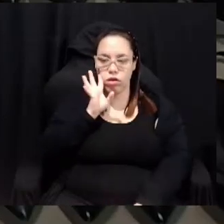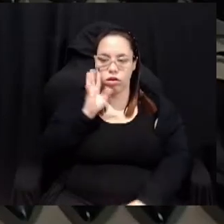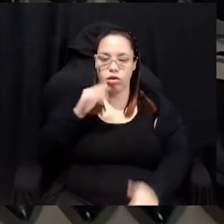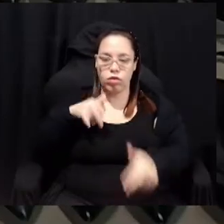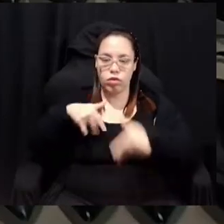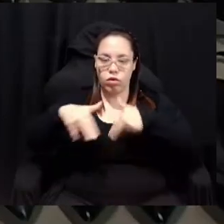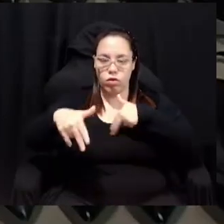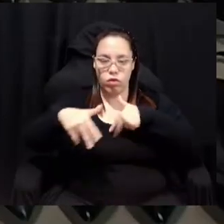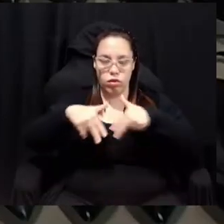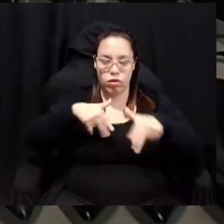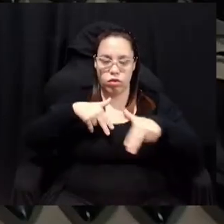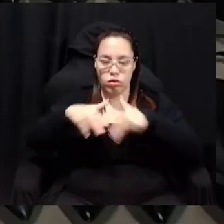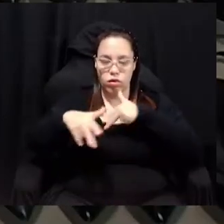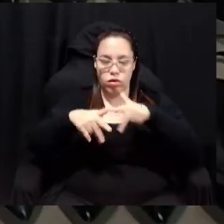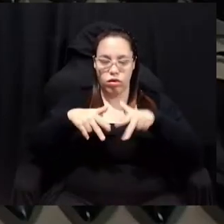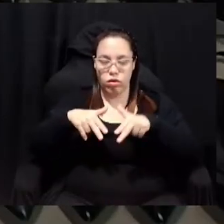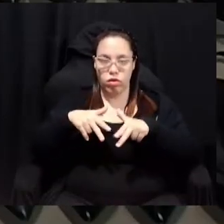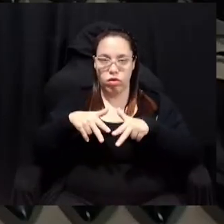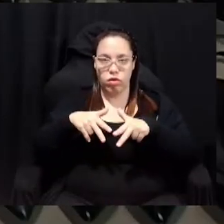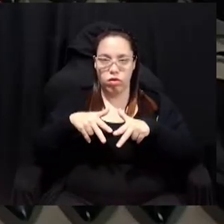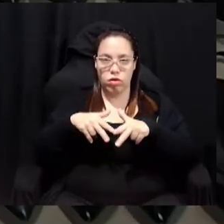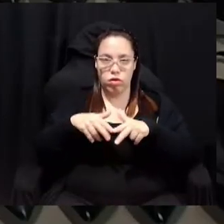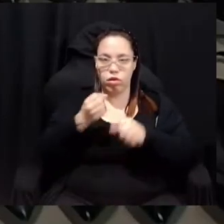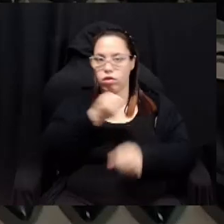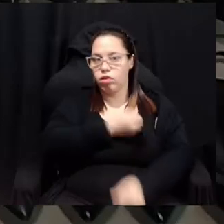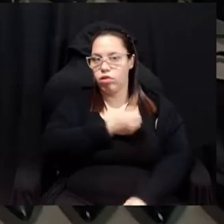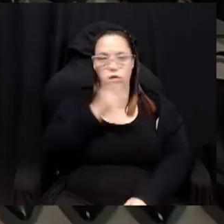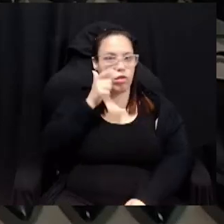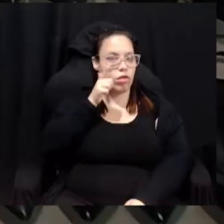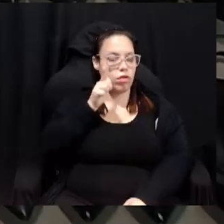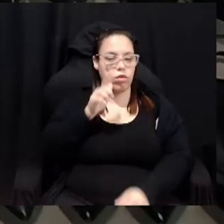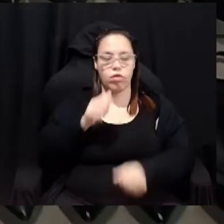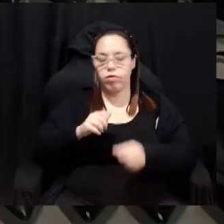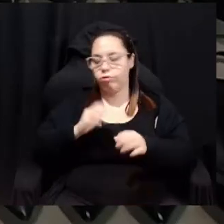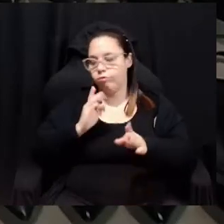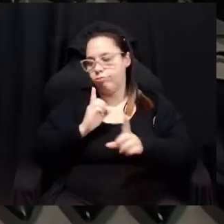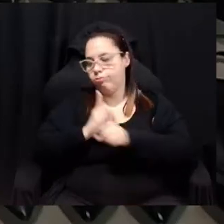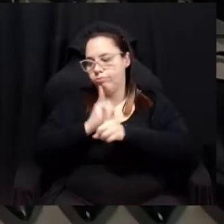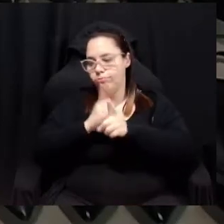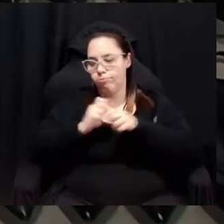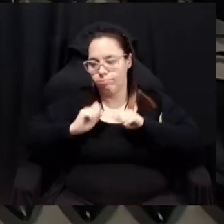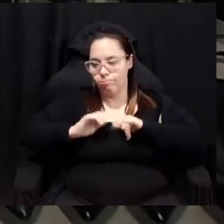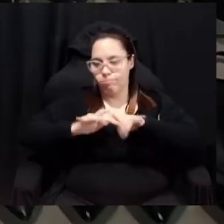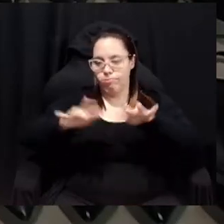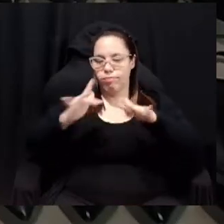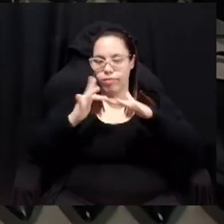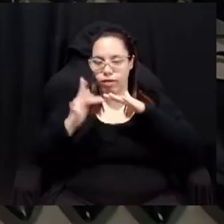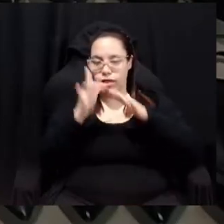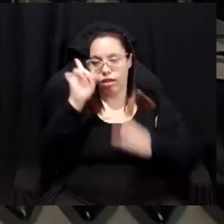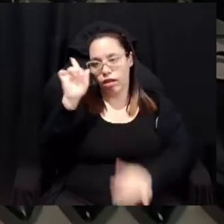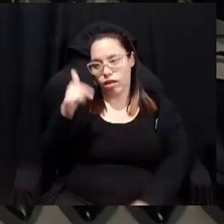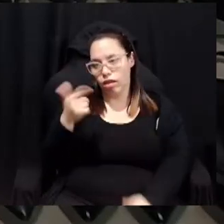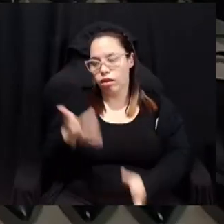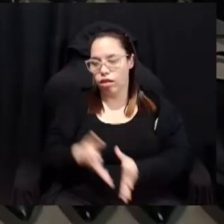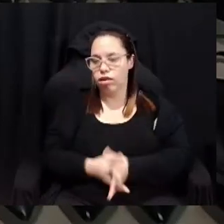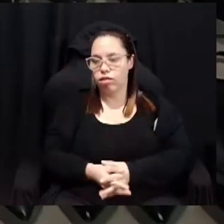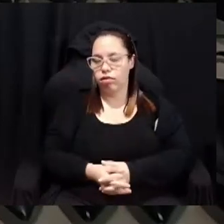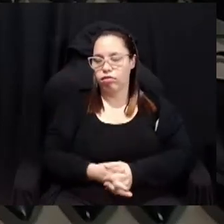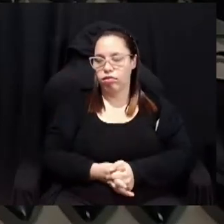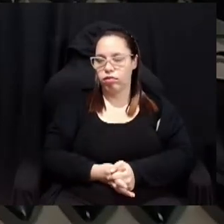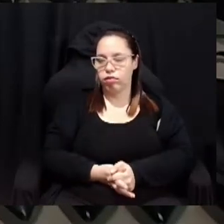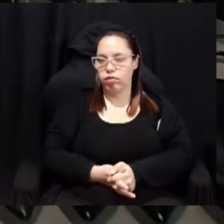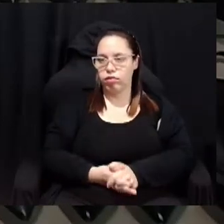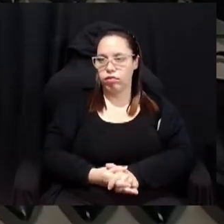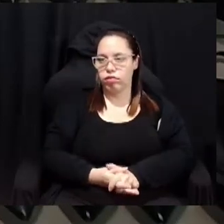precisa se restringir àquele número, a gente consegue chegar a mais pessoas. E eu acho que a rede social, ela possibilita exatamente esse encontro,